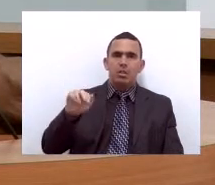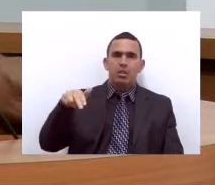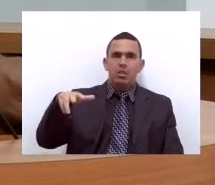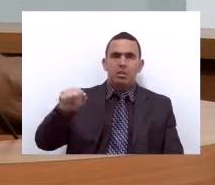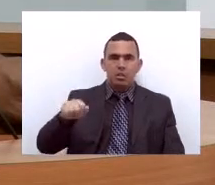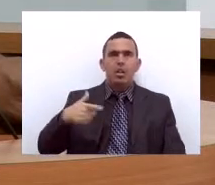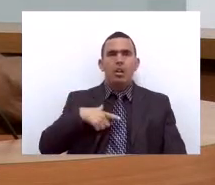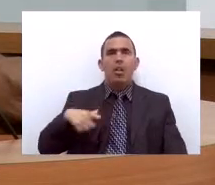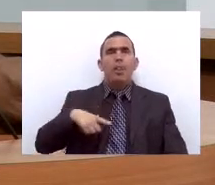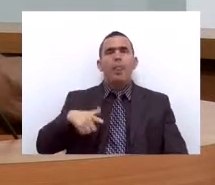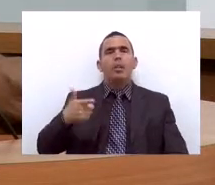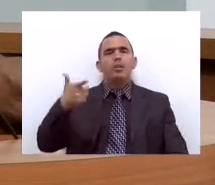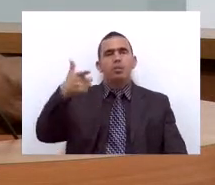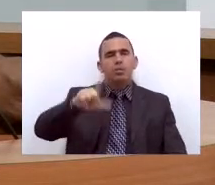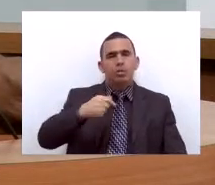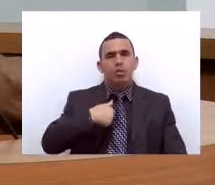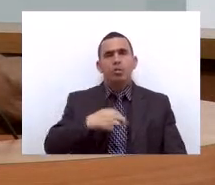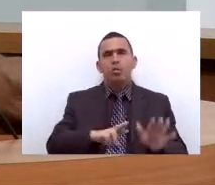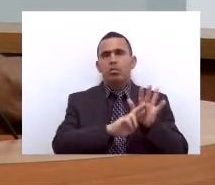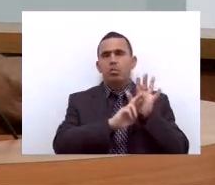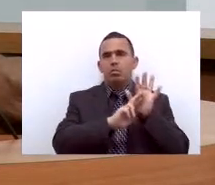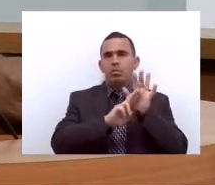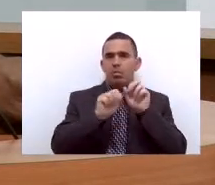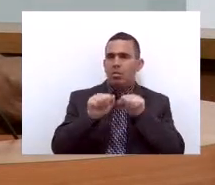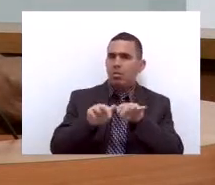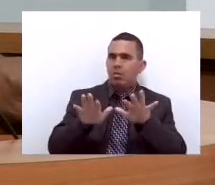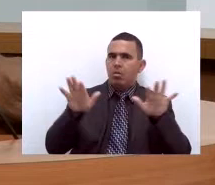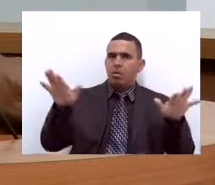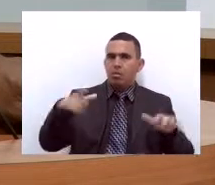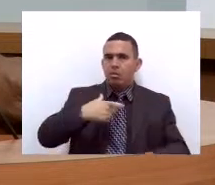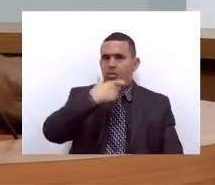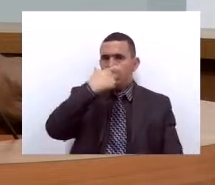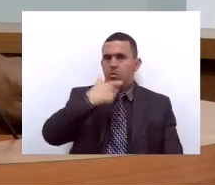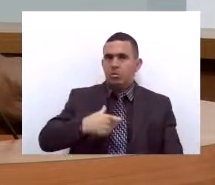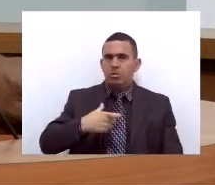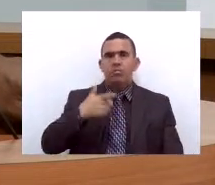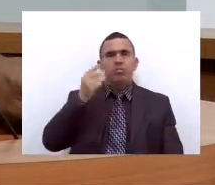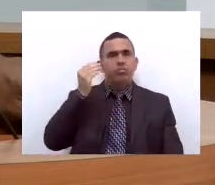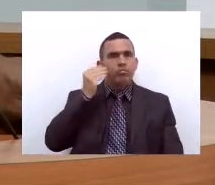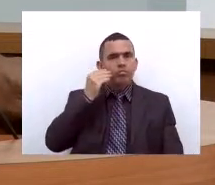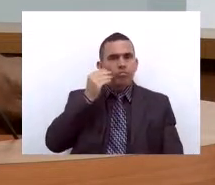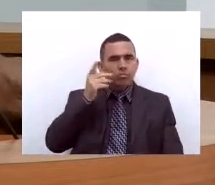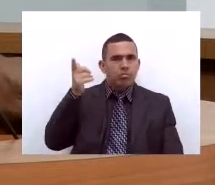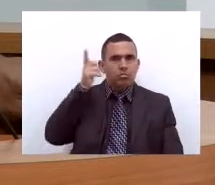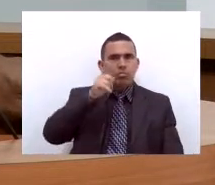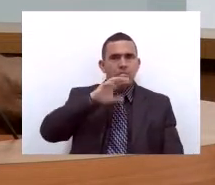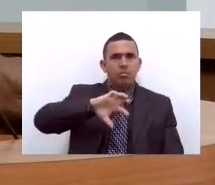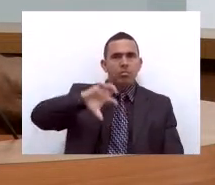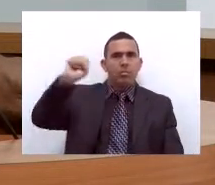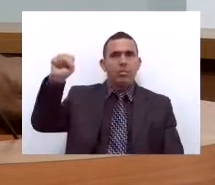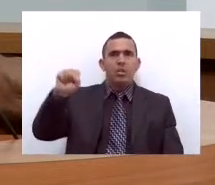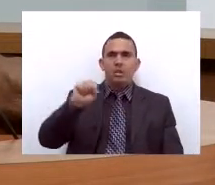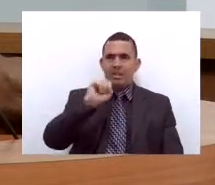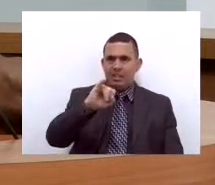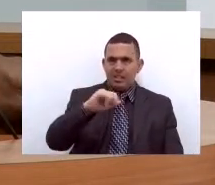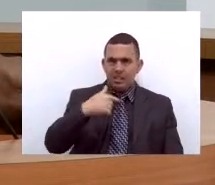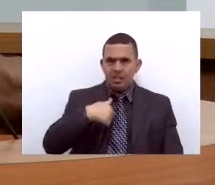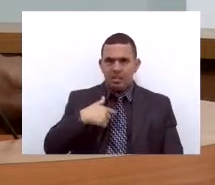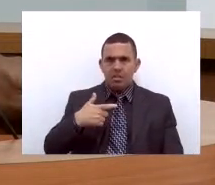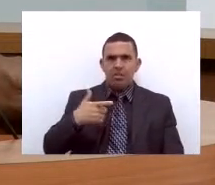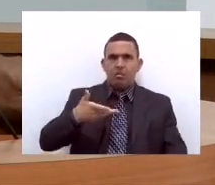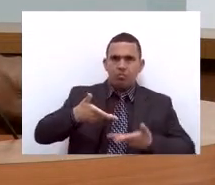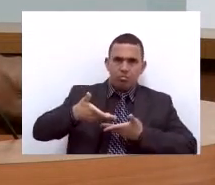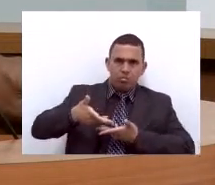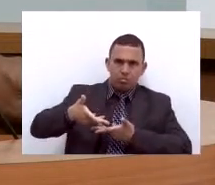novamente representando Guarulhos na minha pessoa, buscando esse título. Se caso eu for